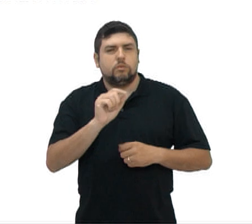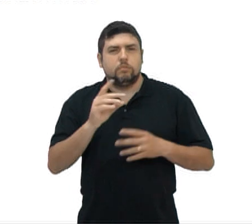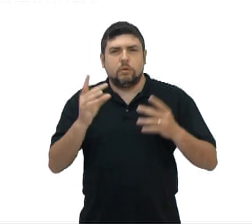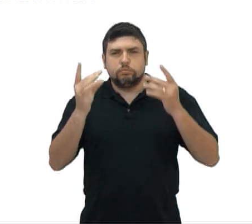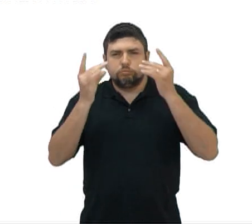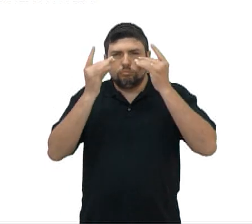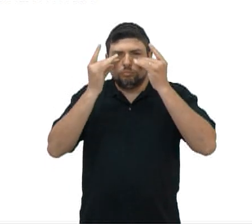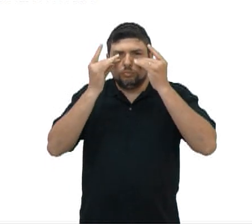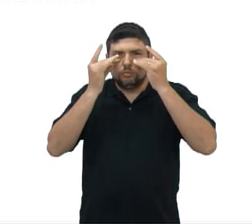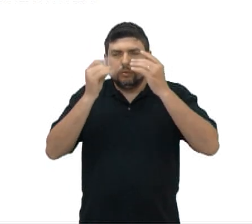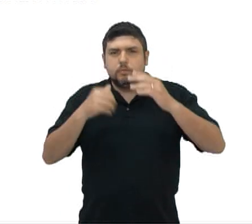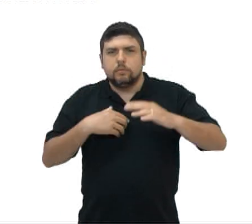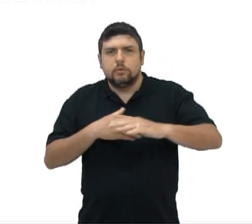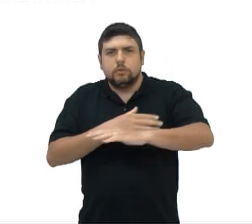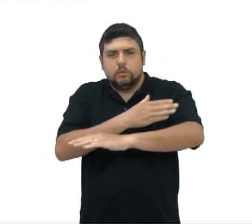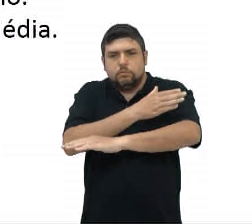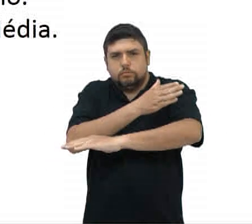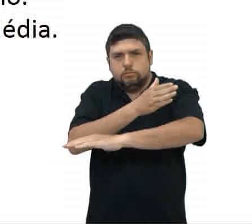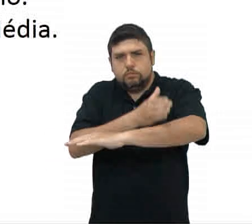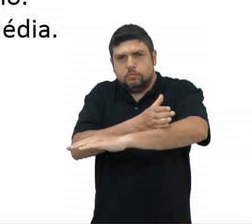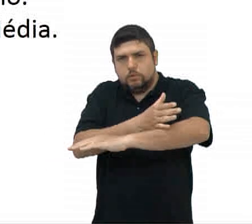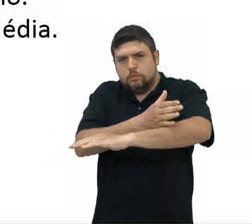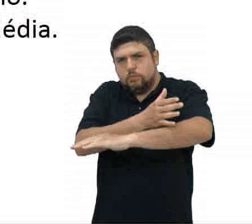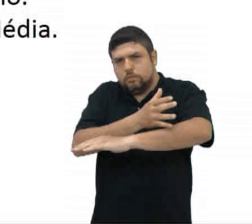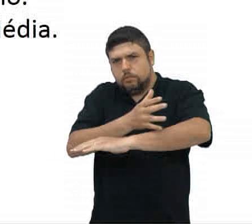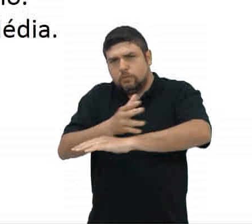configurou a transição para a idade moderna.